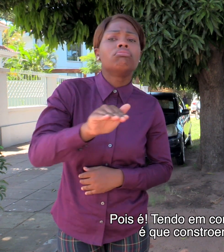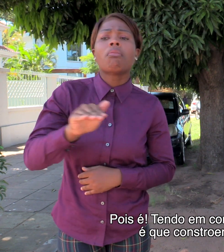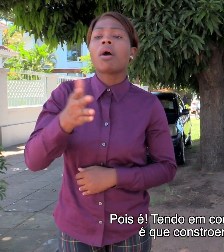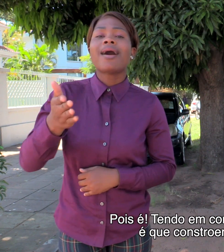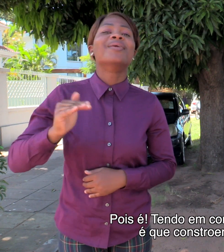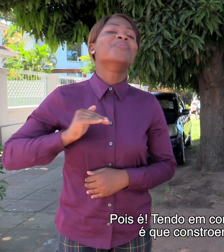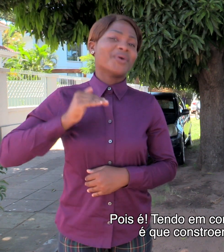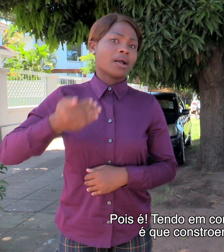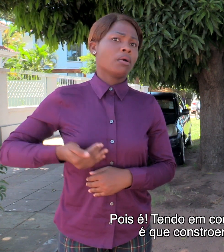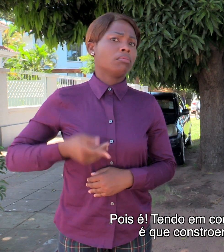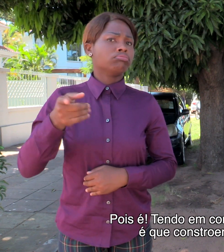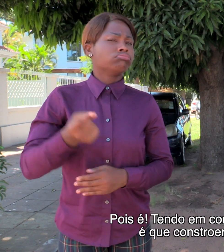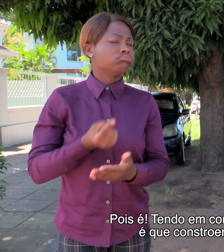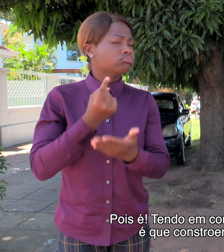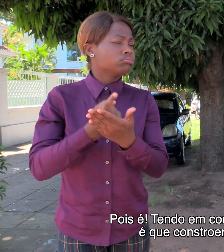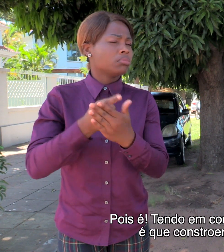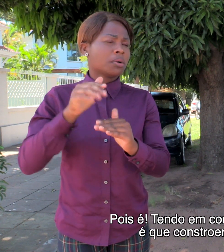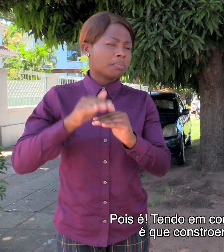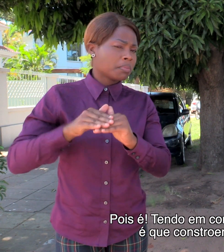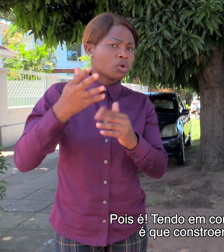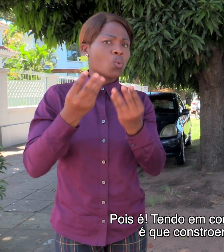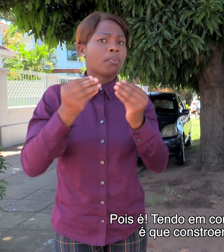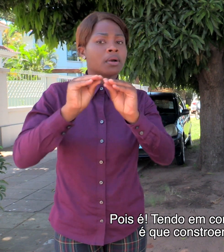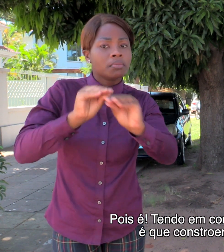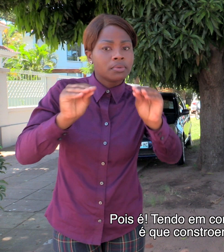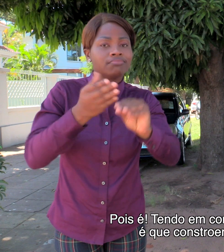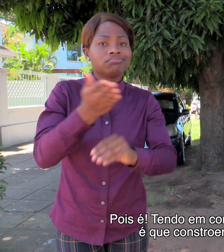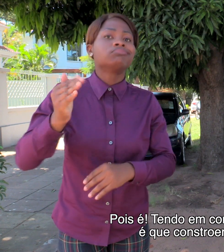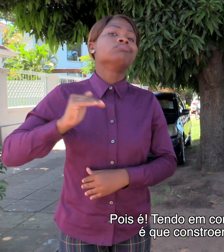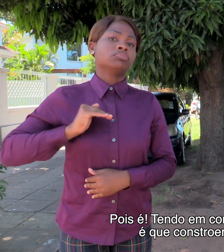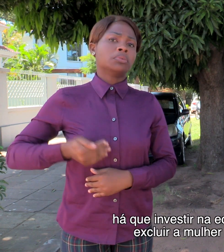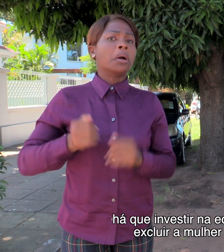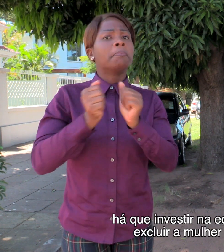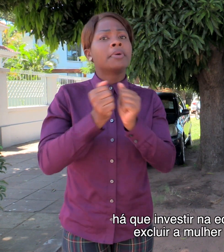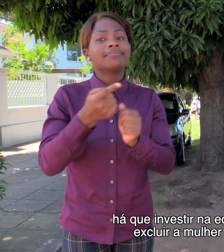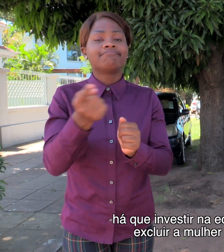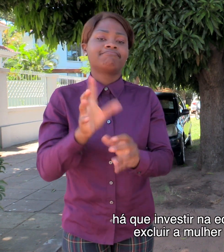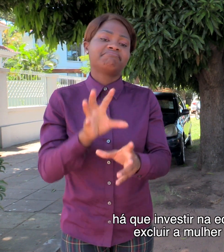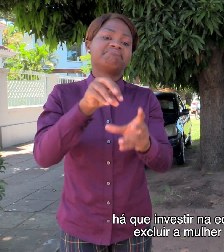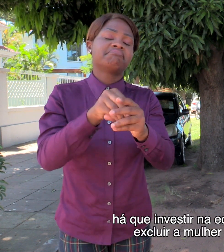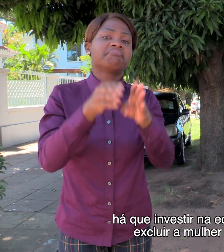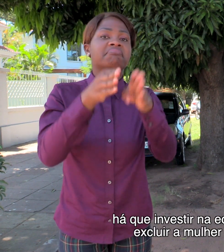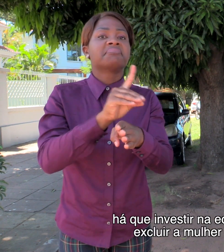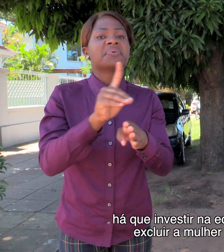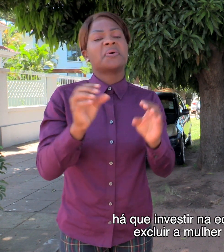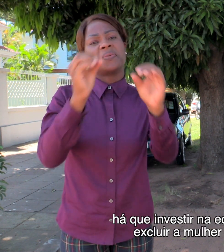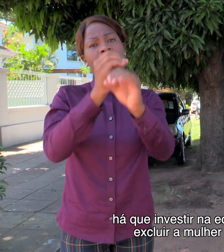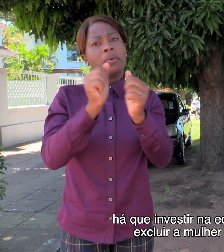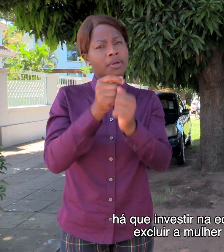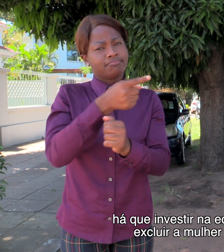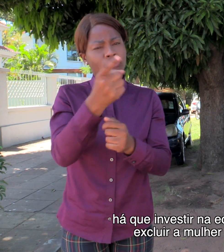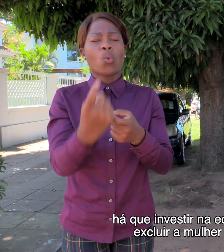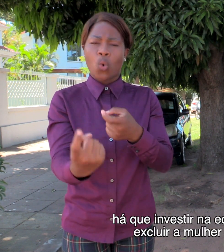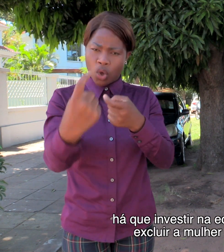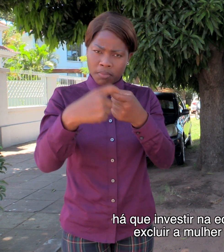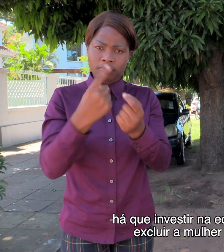Pois é, tendo em conta que as mulheres é que constroem a sociedade. Há que investir na educação delas sem excluir